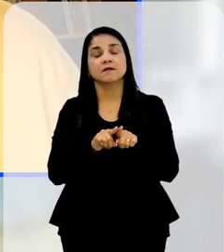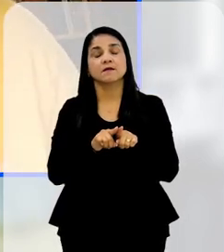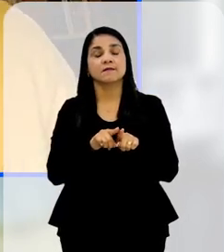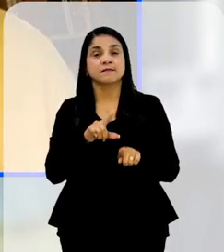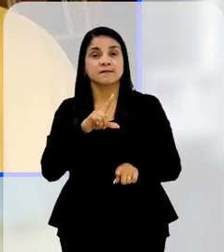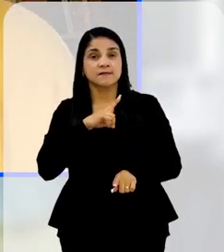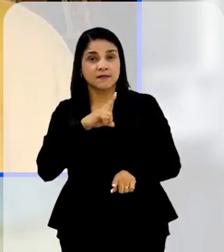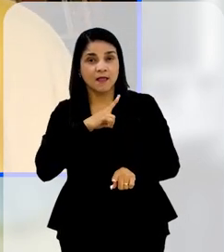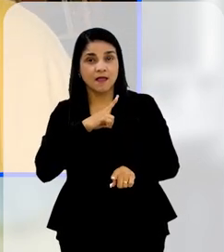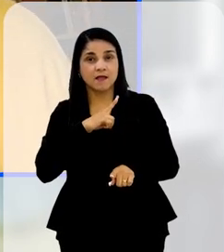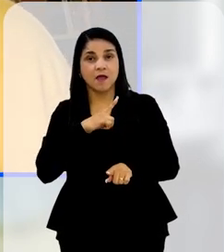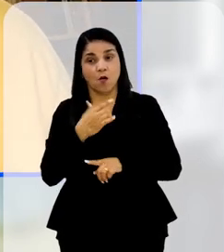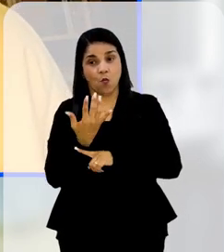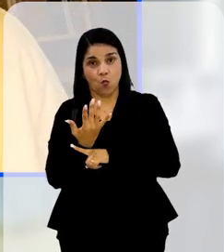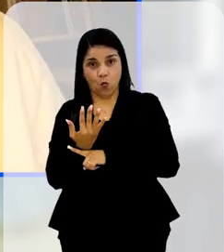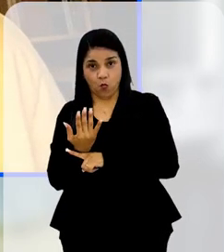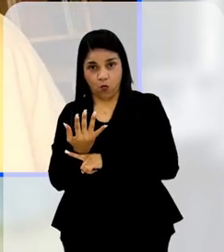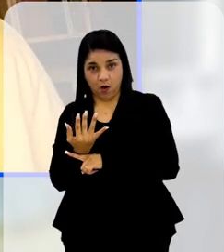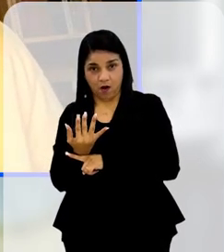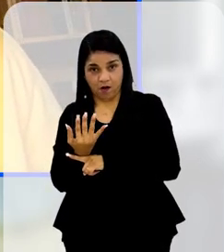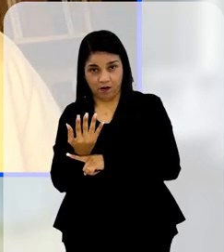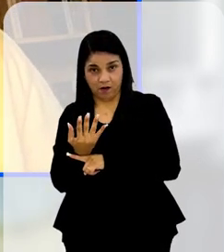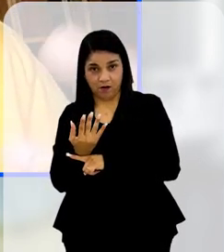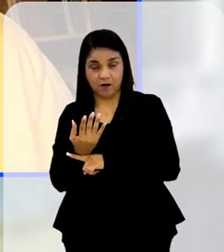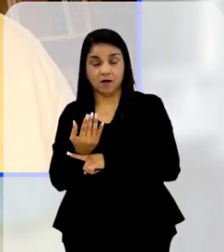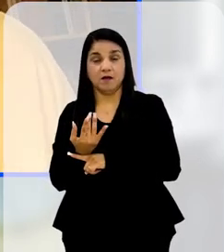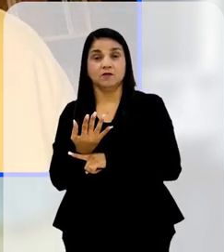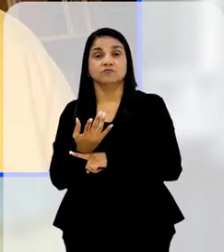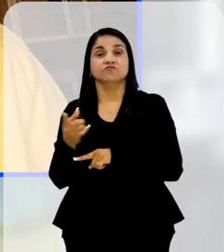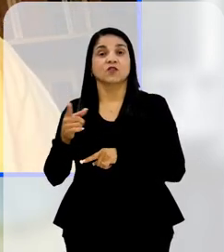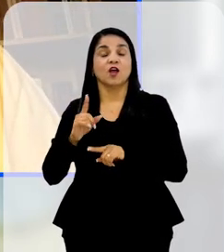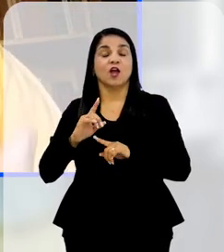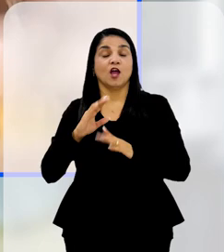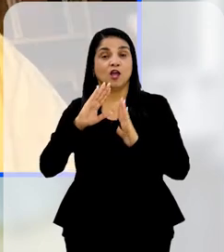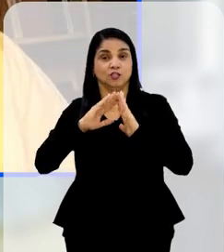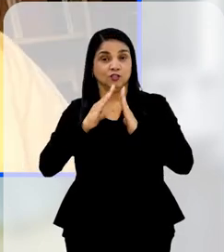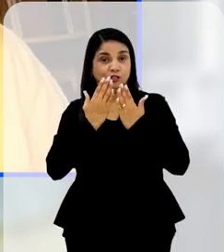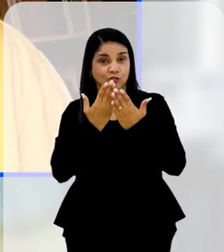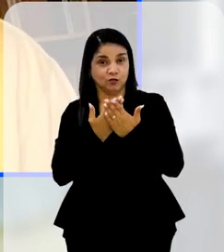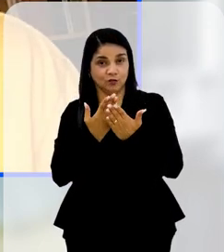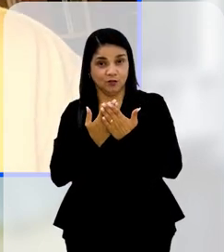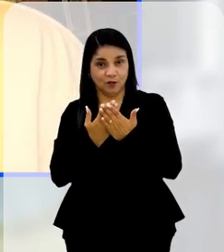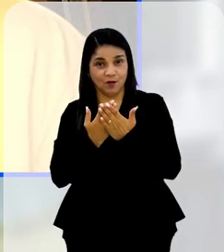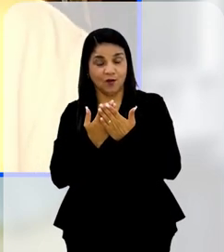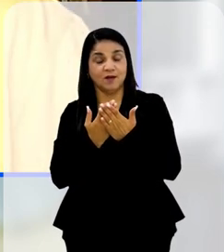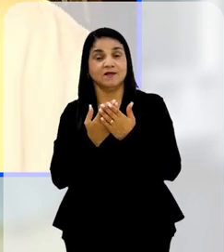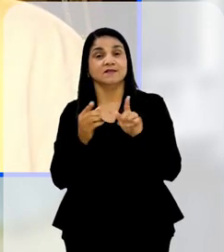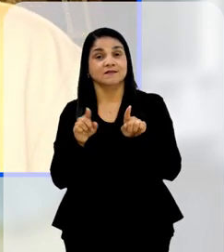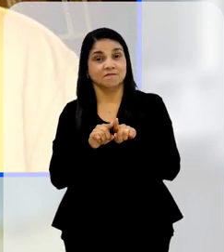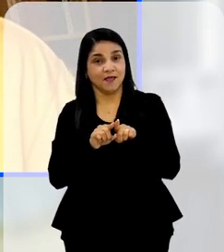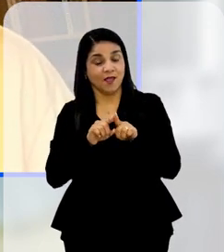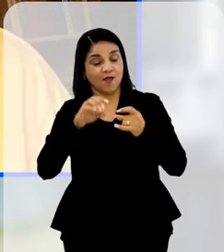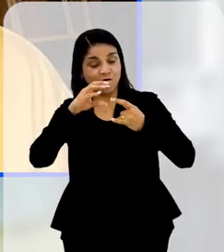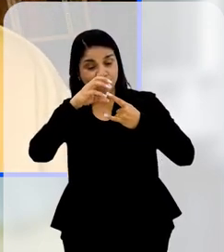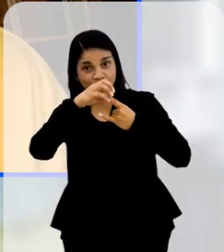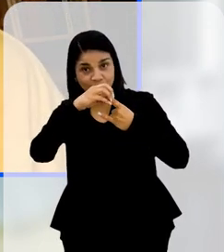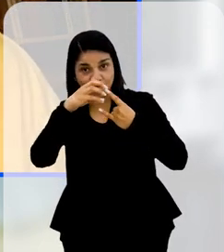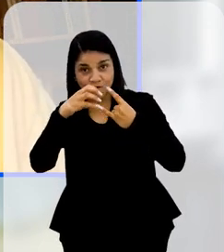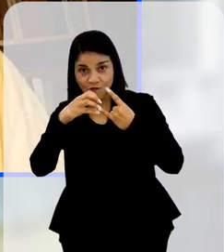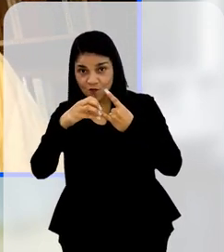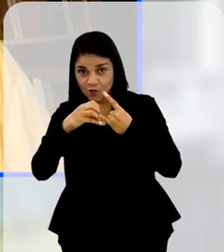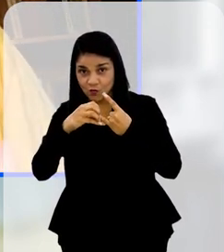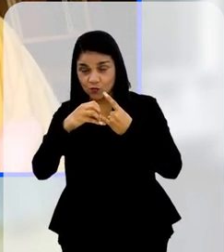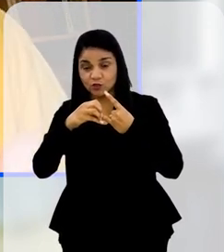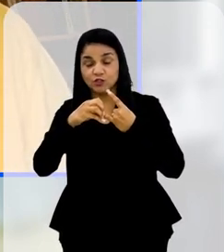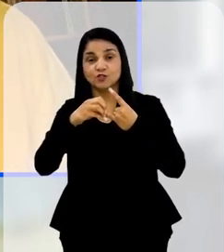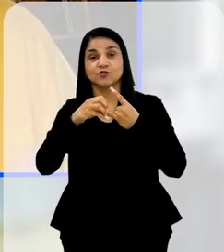UERJ, era a escola do Ézio Cordeiro, a Fiocruz, né, que deu essa projeção nacional ao Sérgio Arouca,